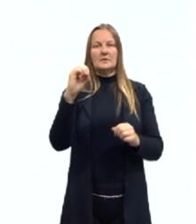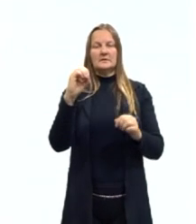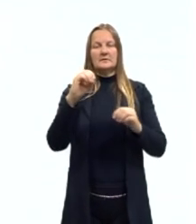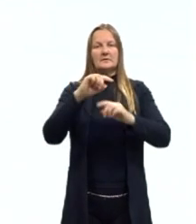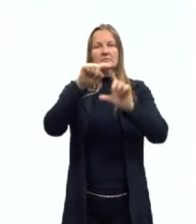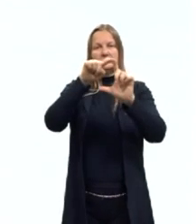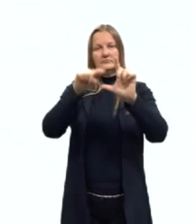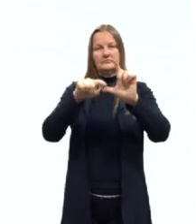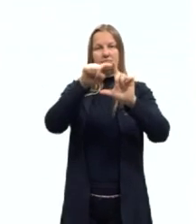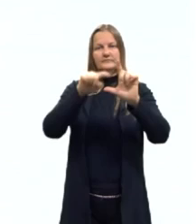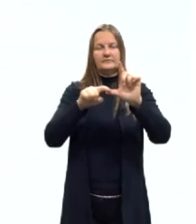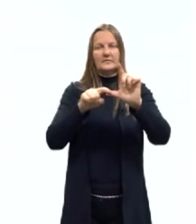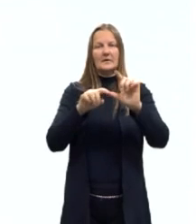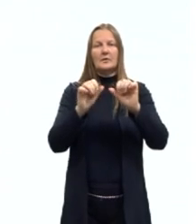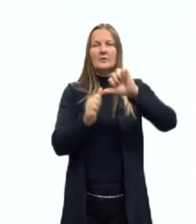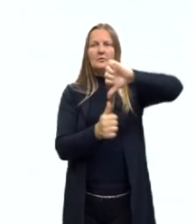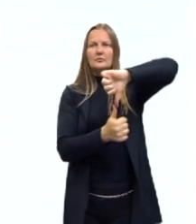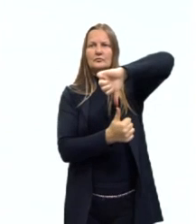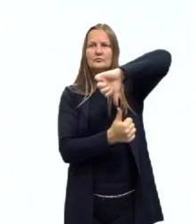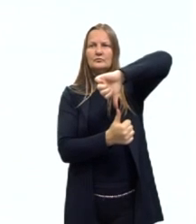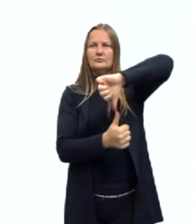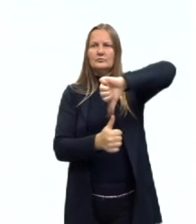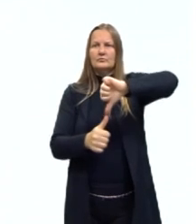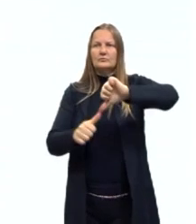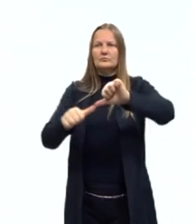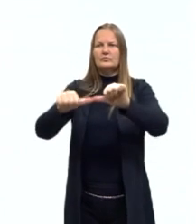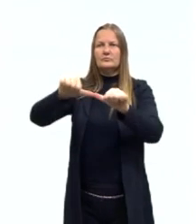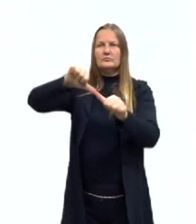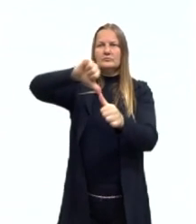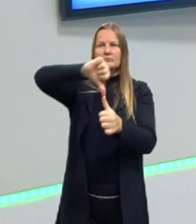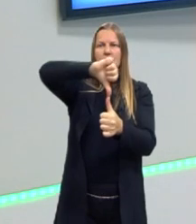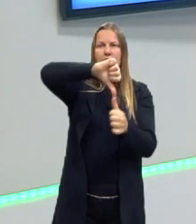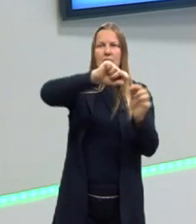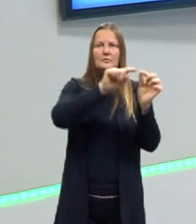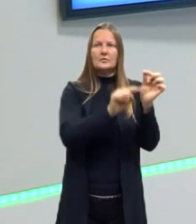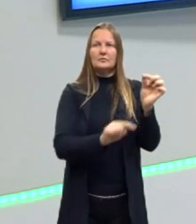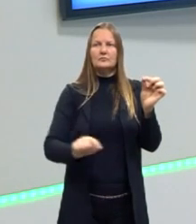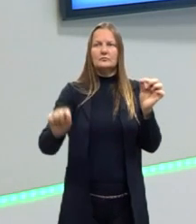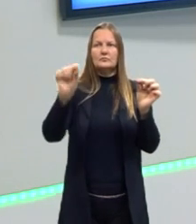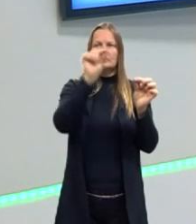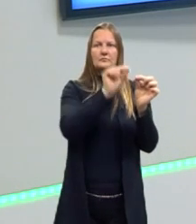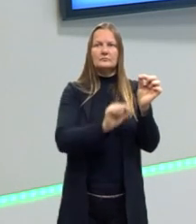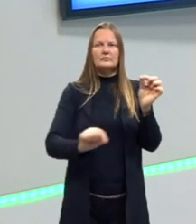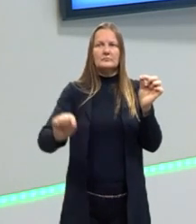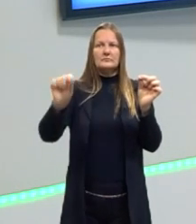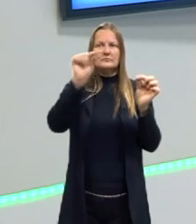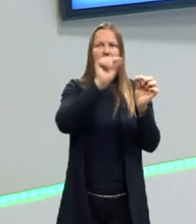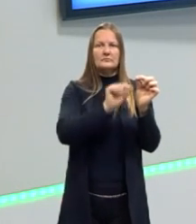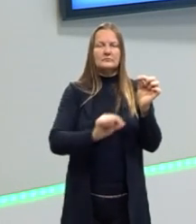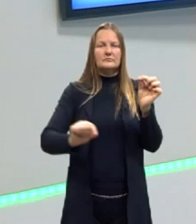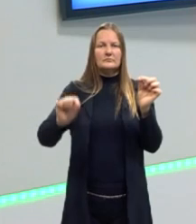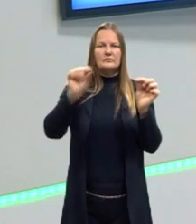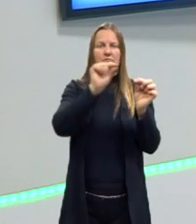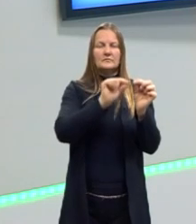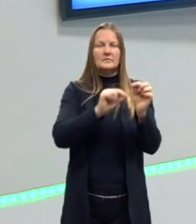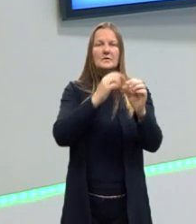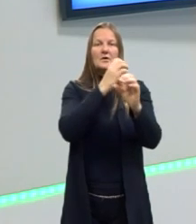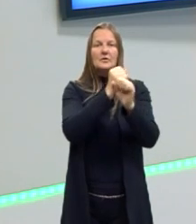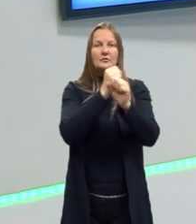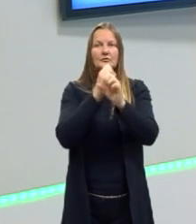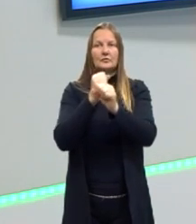então infinitas voltas né no círculo trigonométrico para isso nós precisamos apenas somar